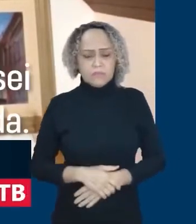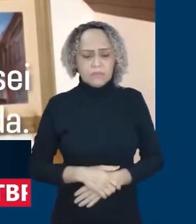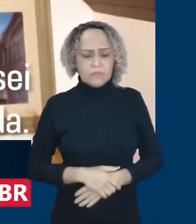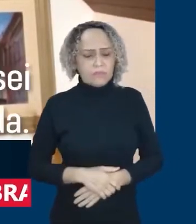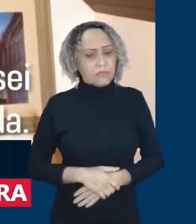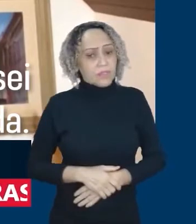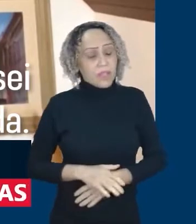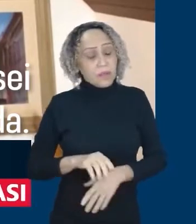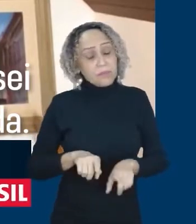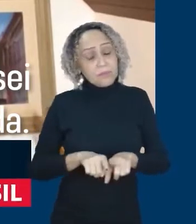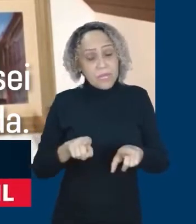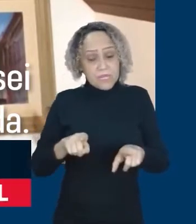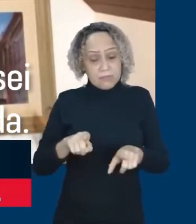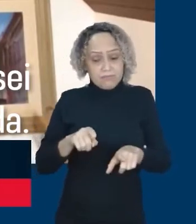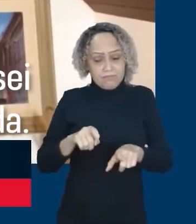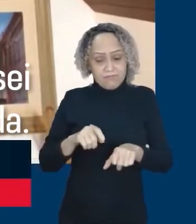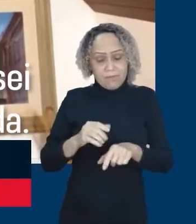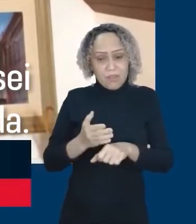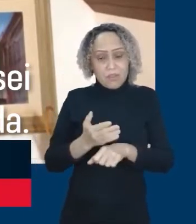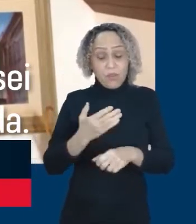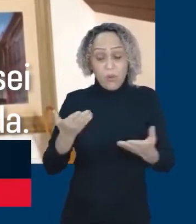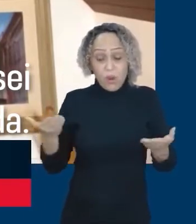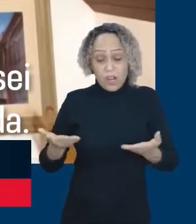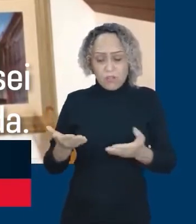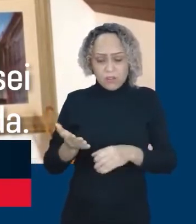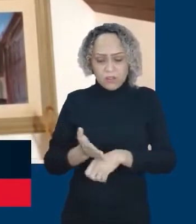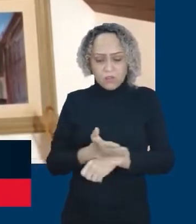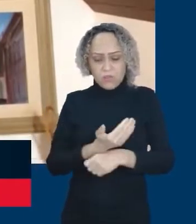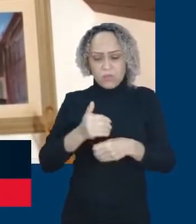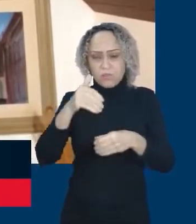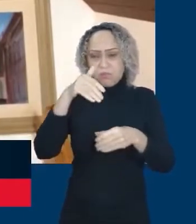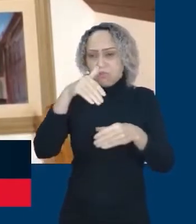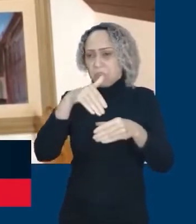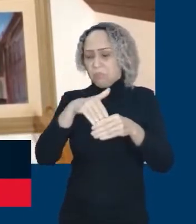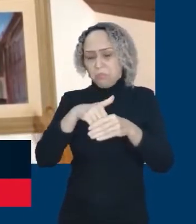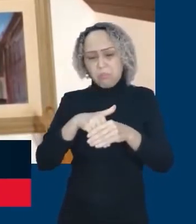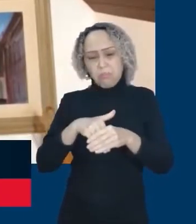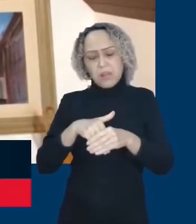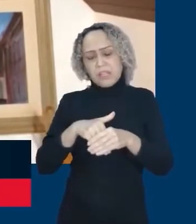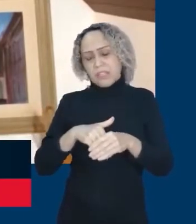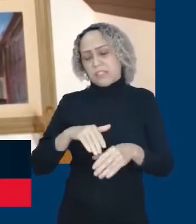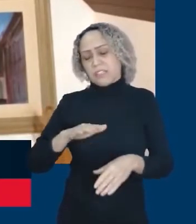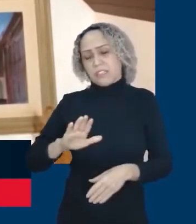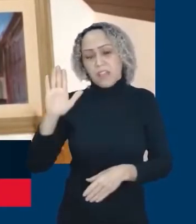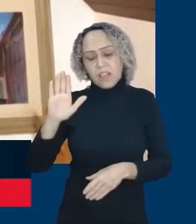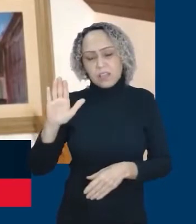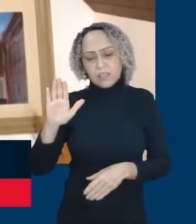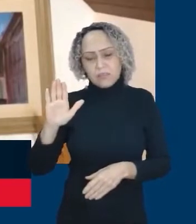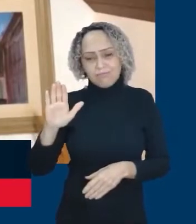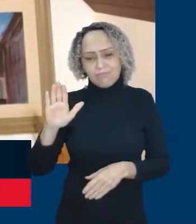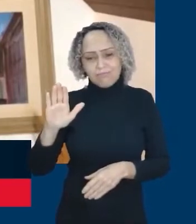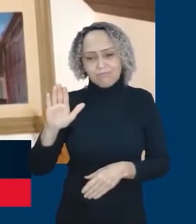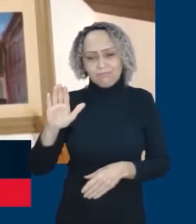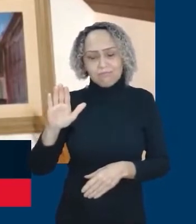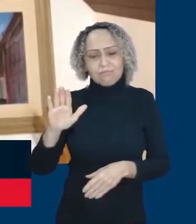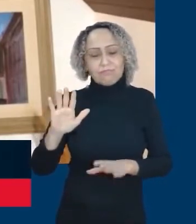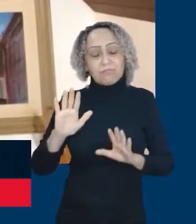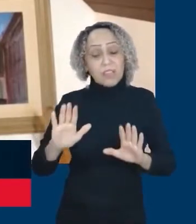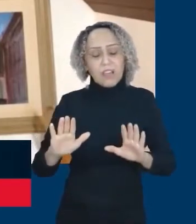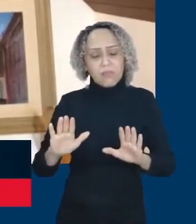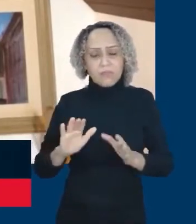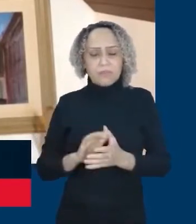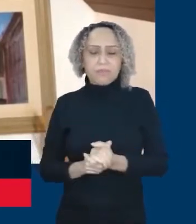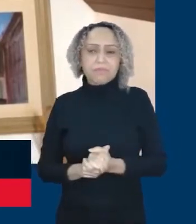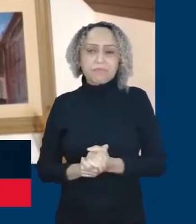um pré-candidato, nem passei numa convenção partidária ainda. Por que isso? Porque a inflação no Paraná está um horror e